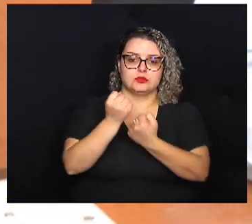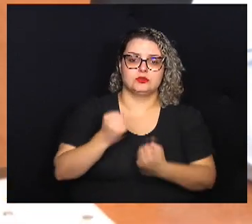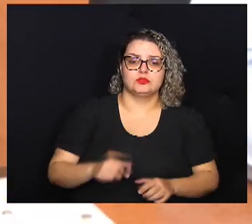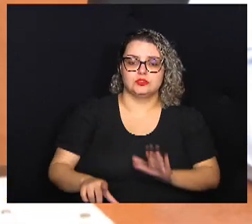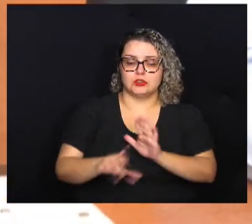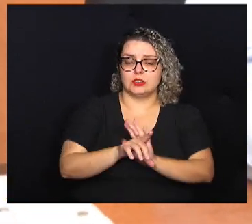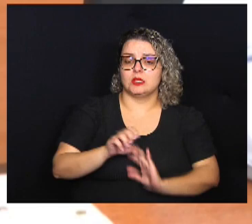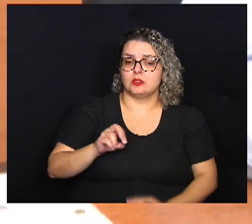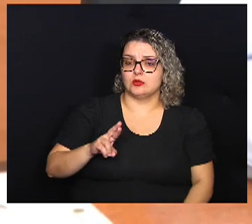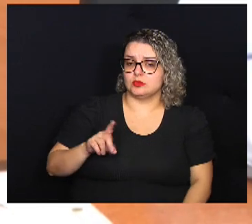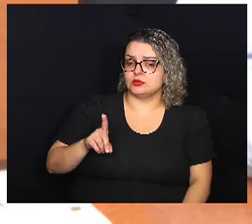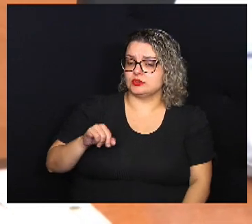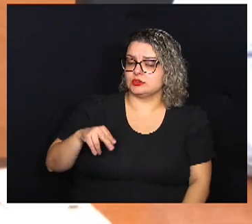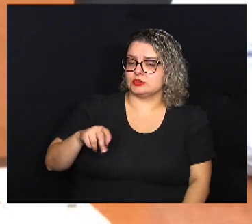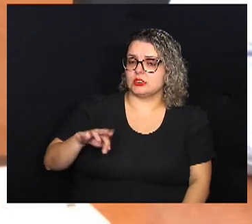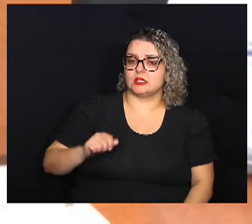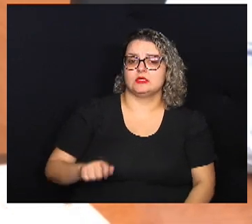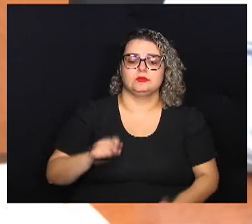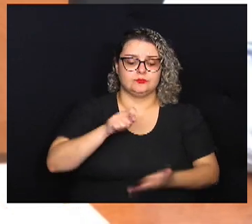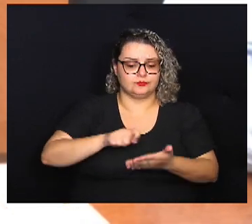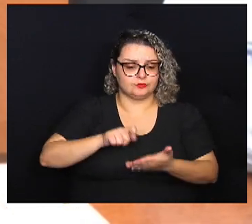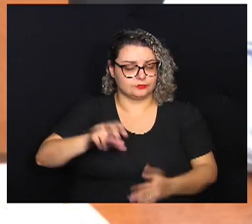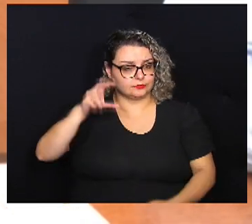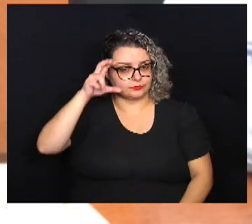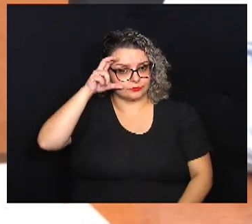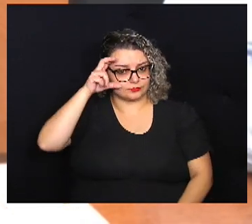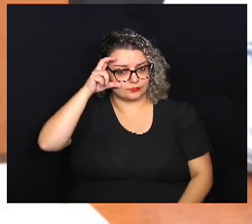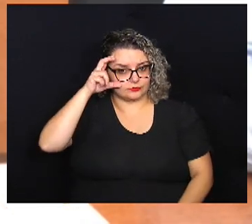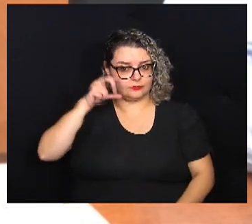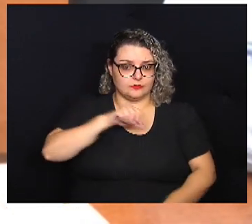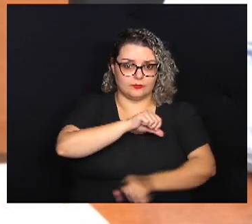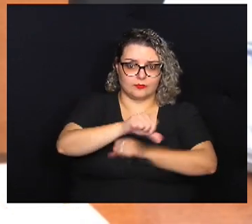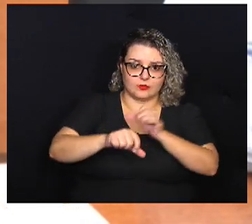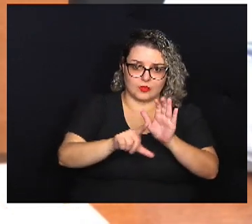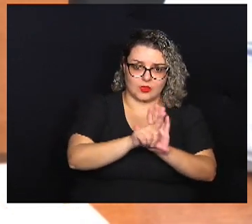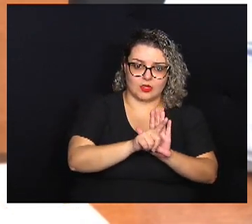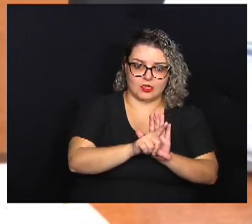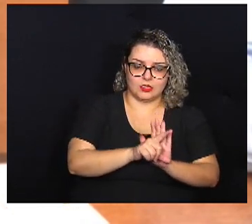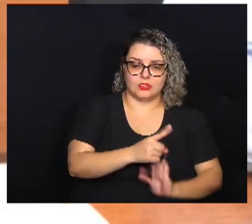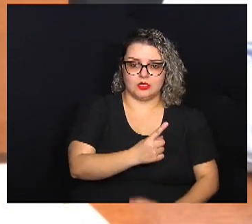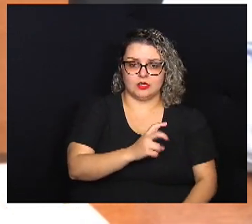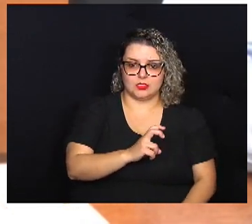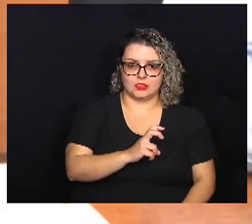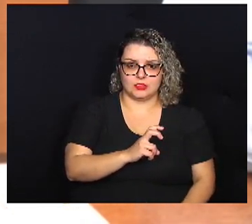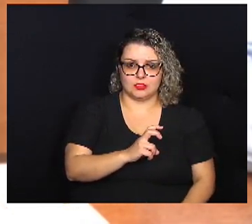de autoria do vereador Carlinhos Camelô. Que altera a lei número